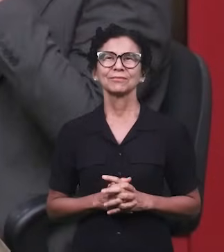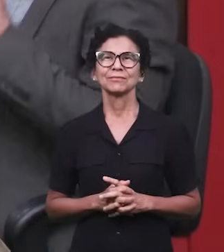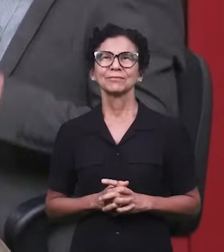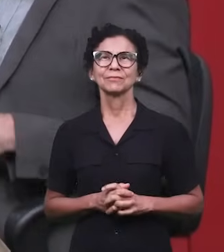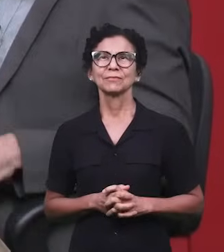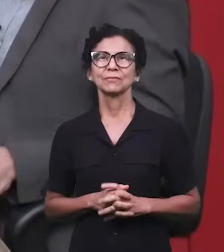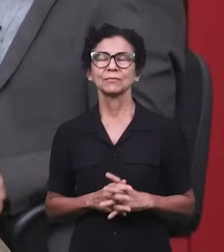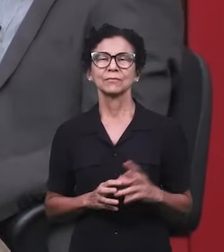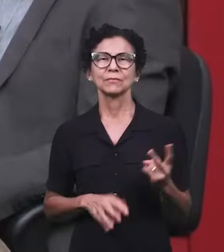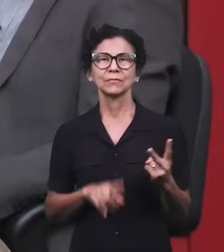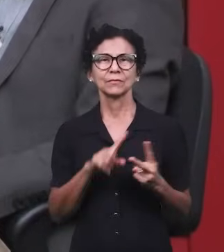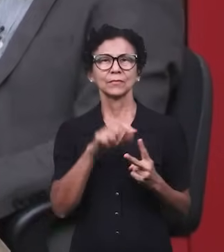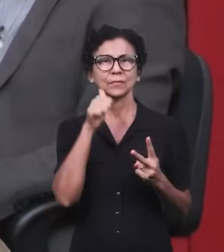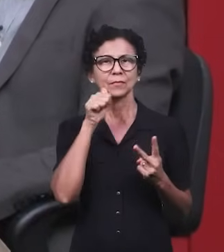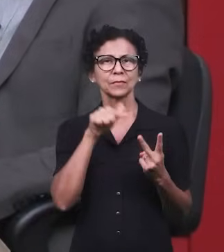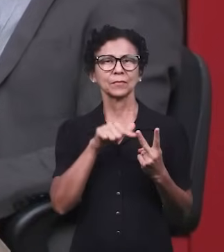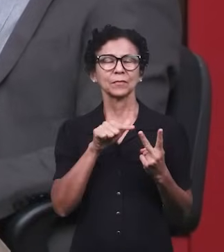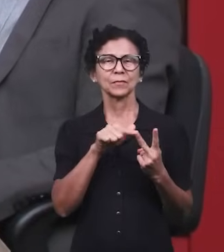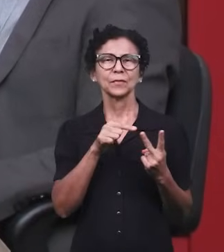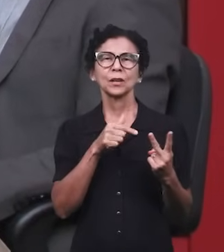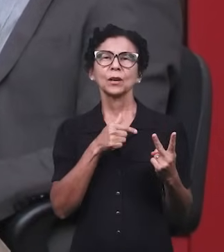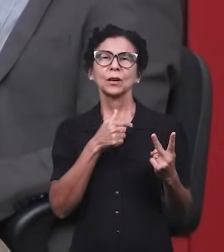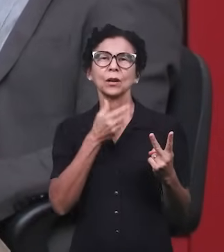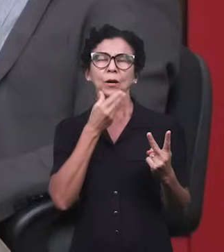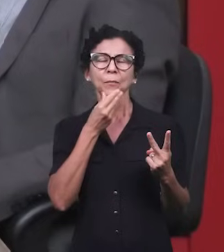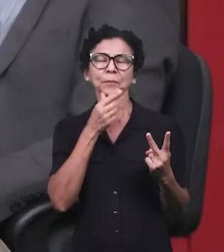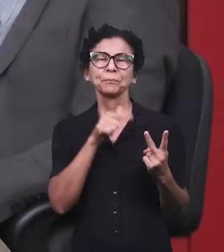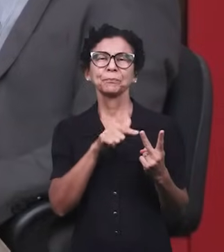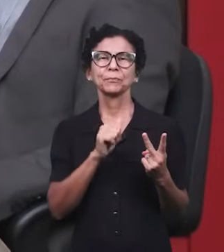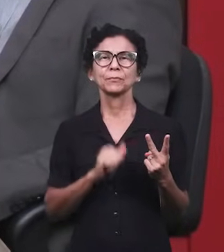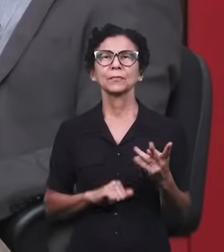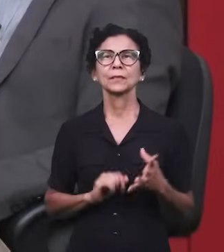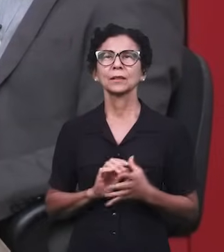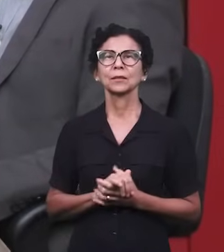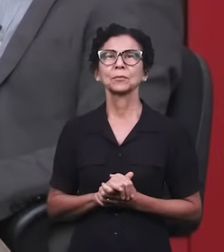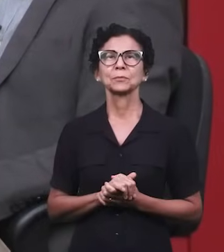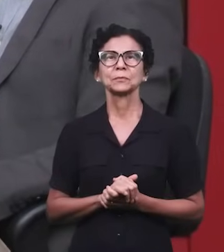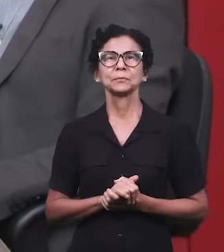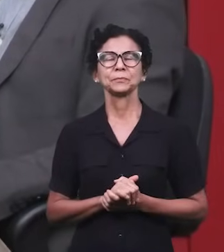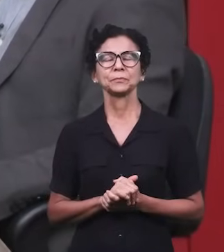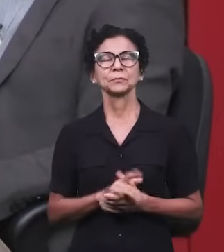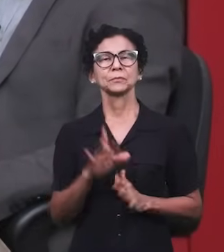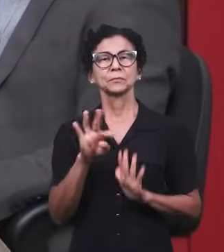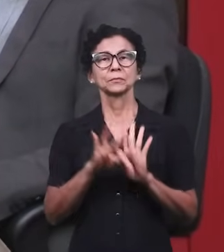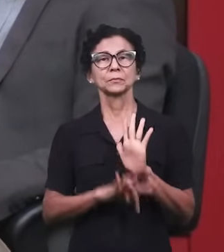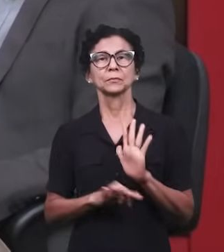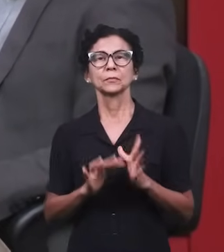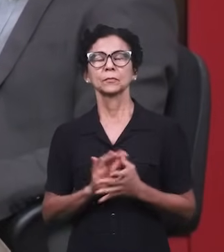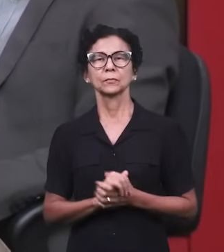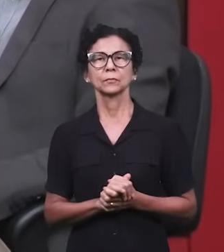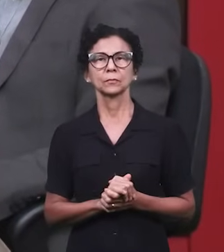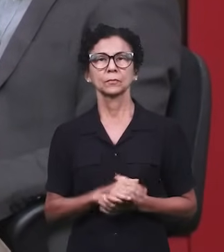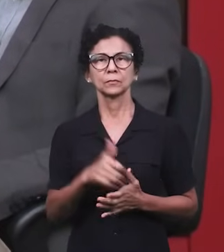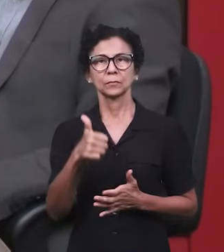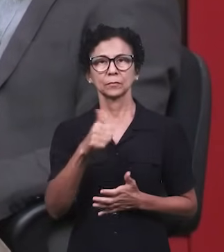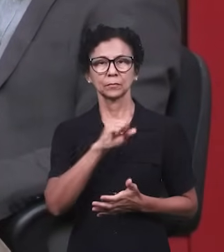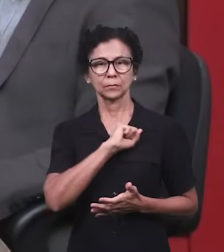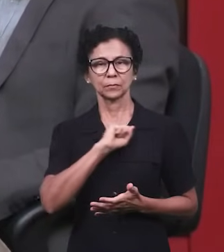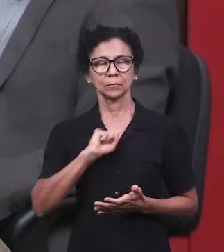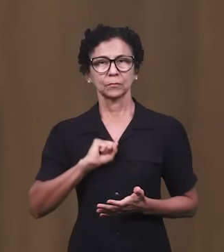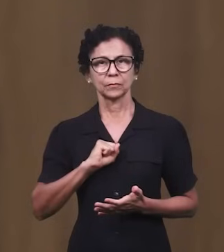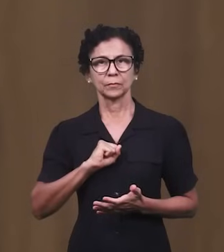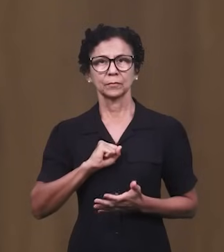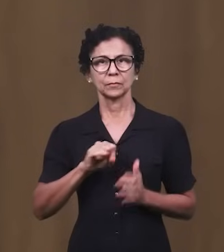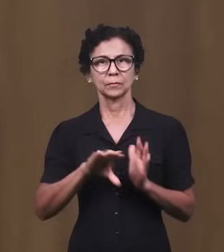texto e fazer já uma introdução desse tema e de como será abordado. Bem, meus irmãos, o texto está em 1º livro de Samuel,